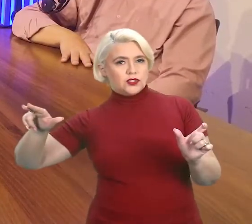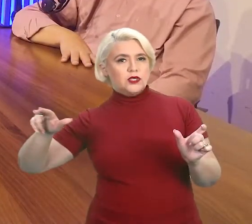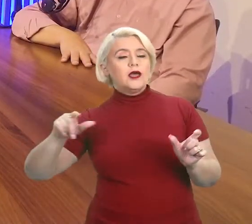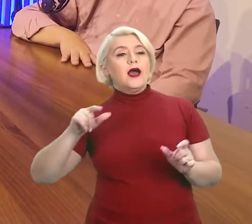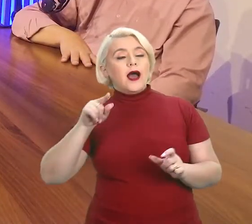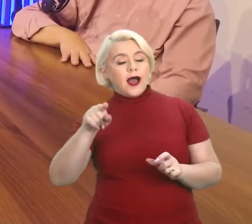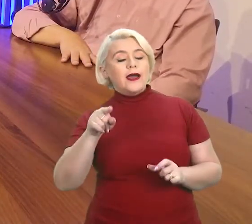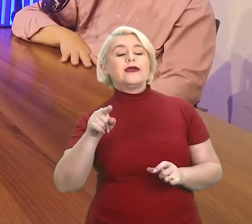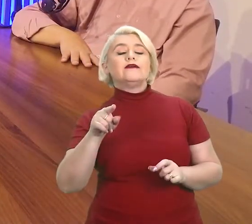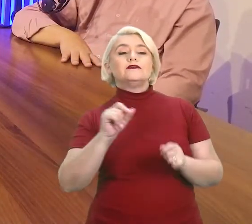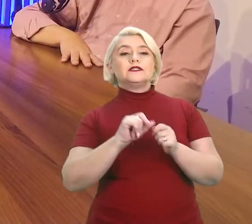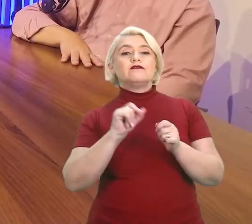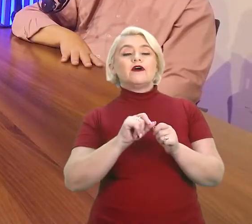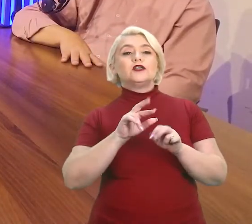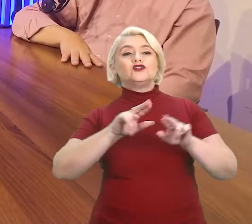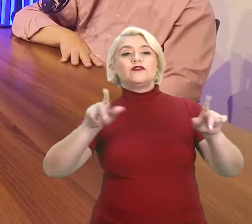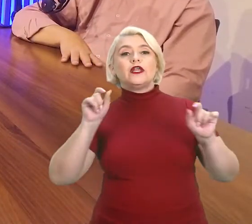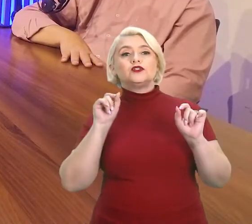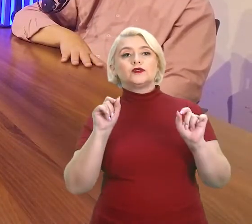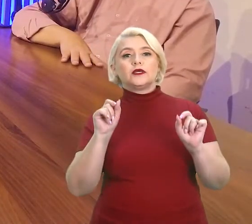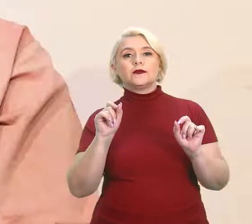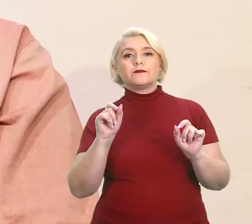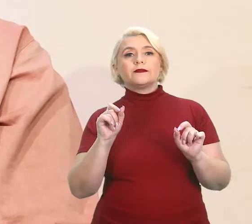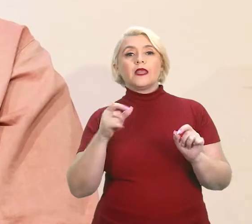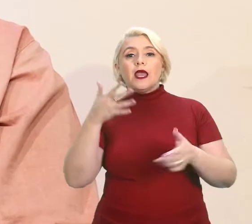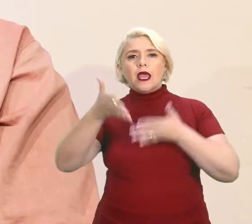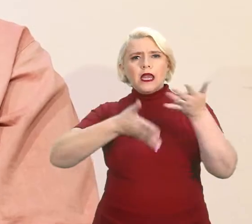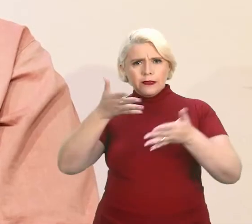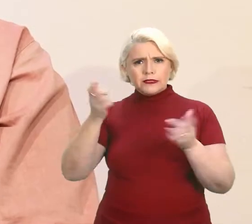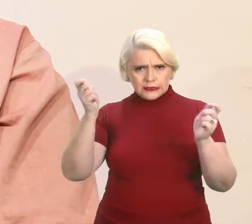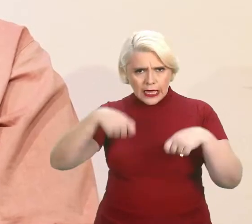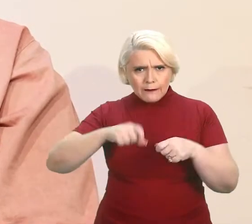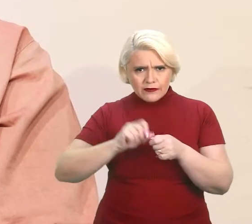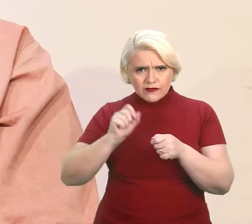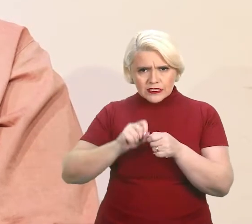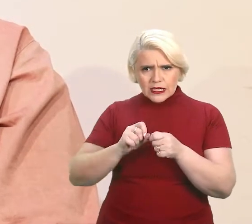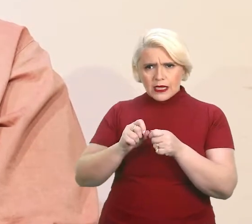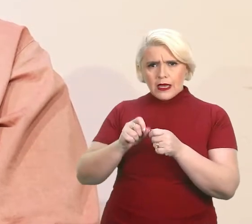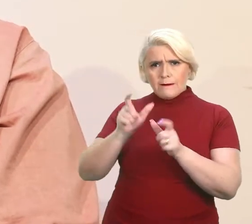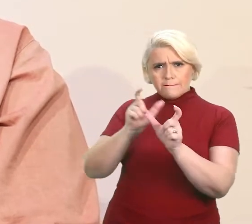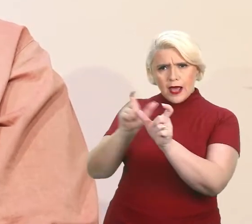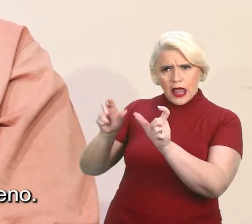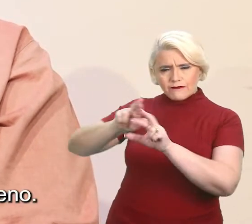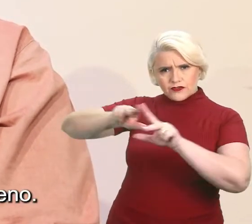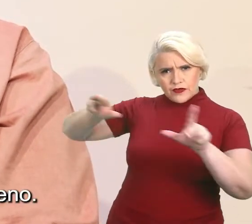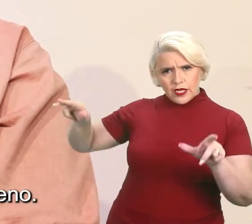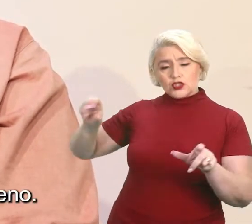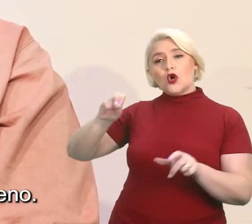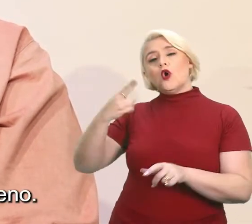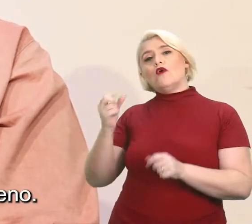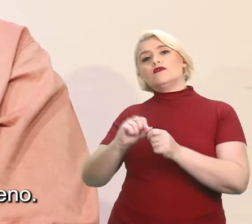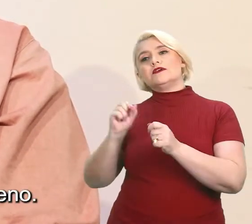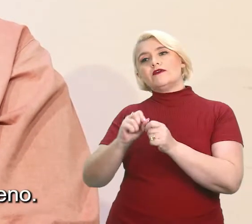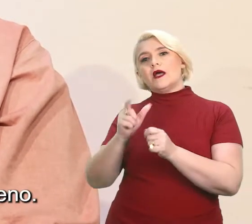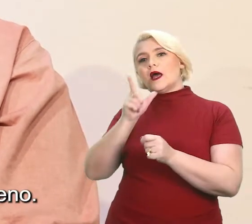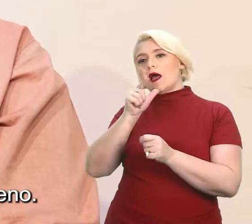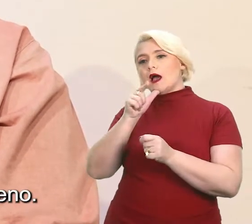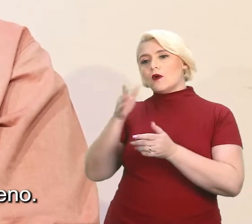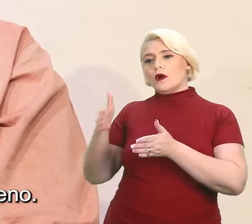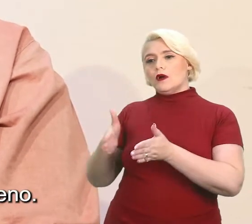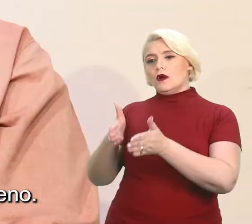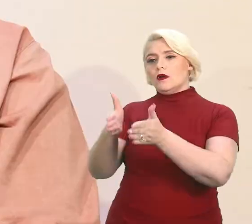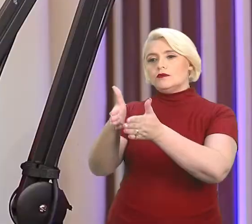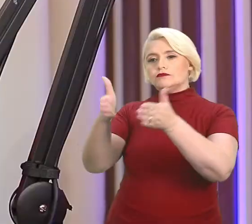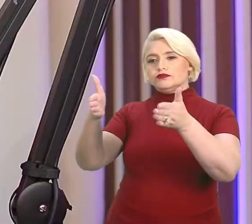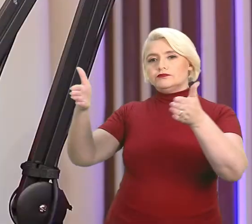córrego, riacho e eu tenho rio. Isso. Em Libras, você também tem essas palavras diferentes ou você diz assim, rio grande